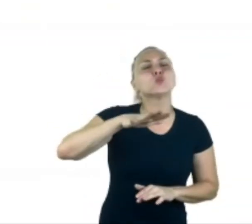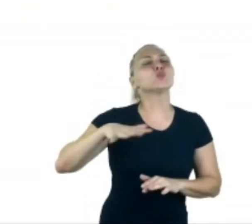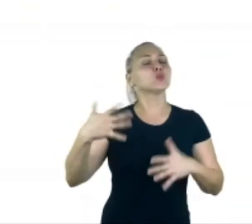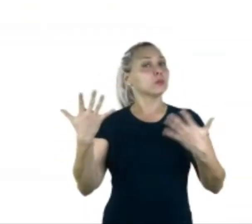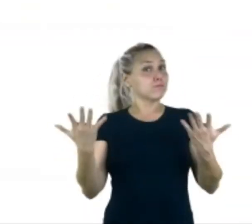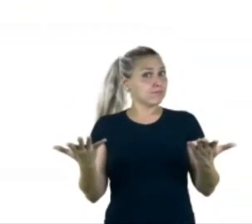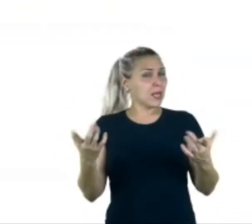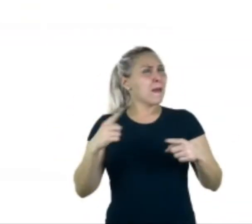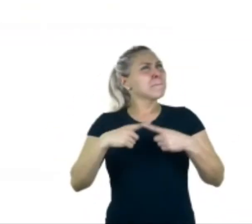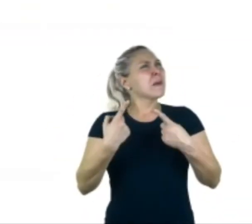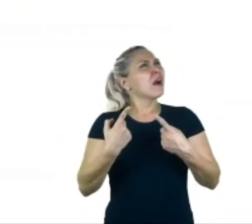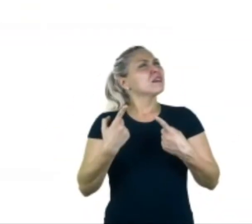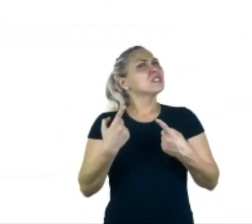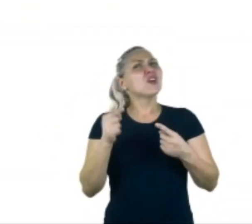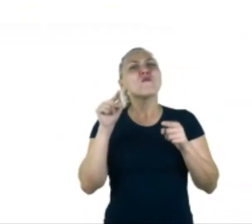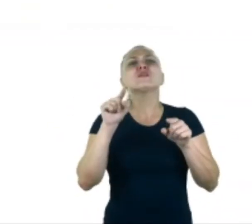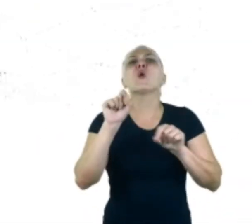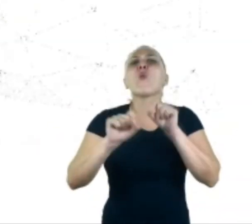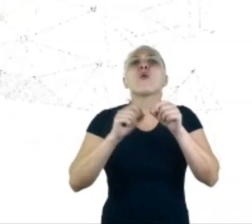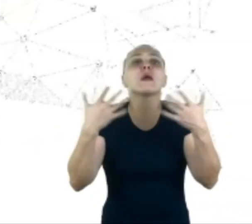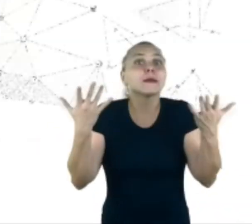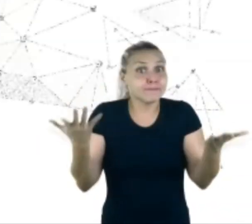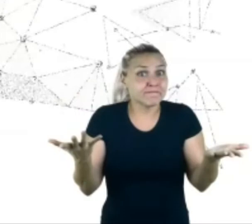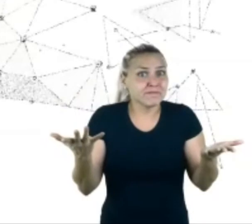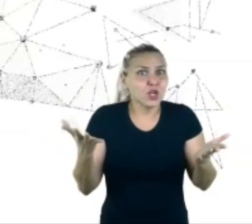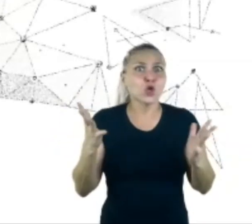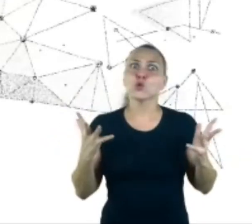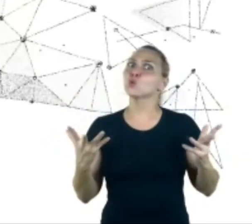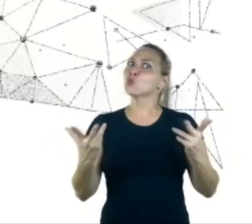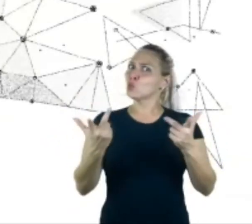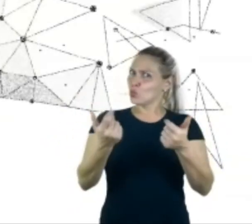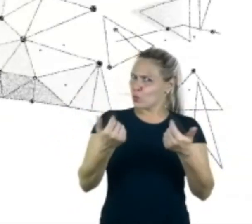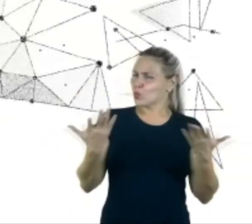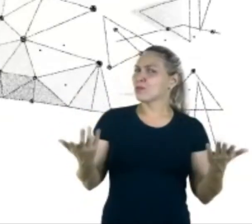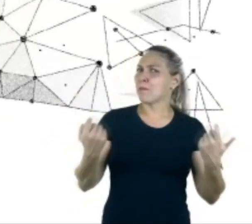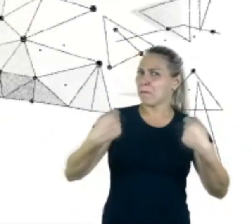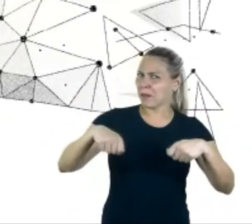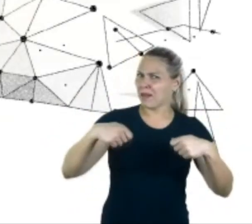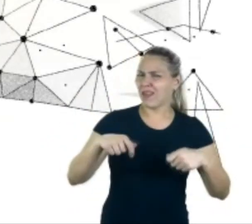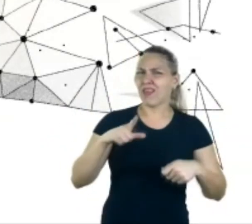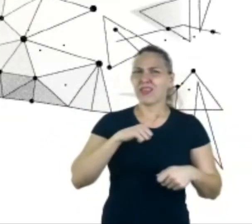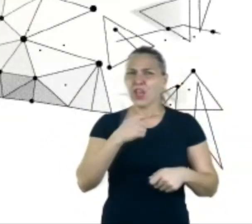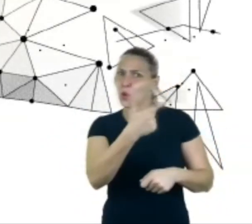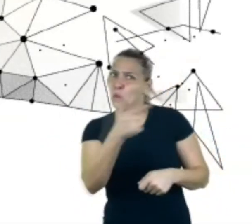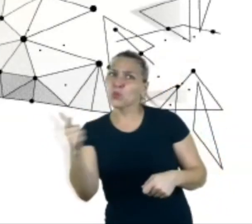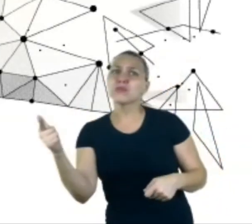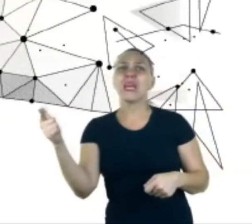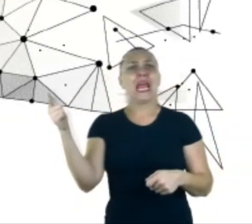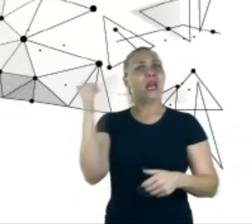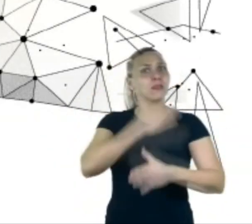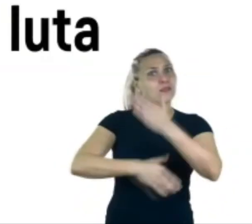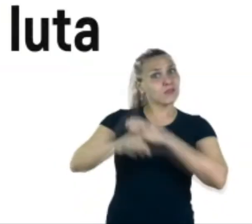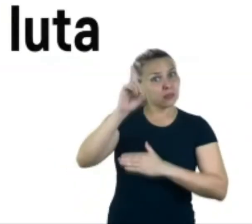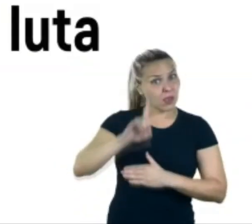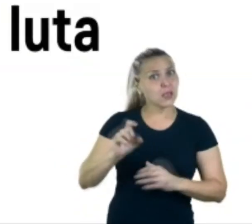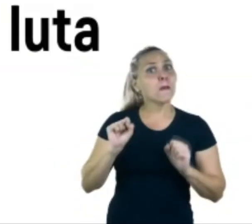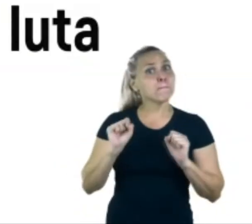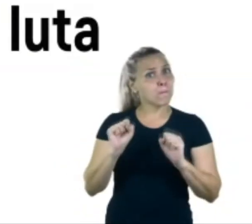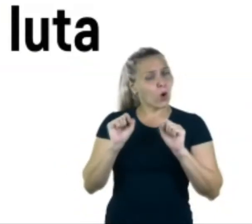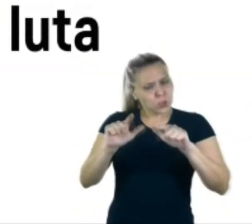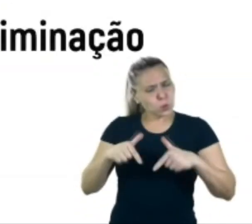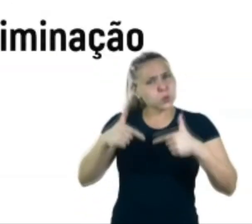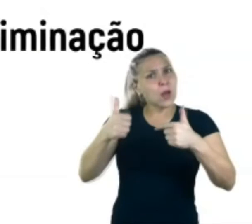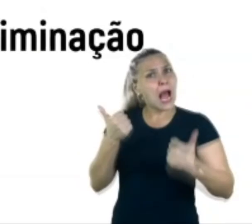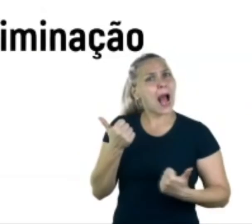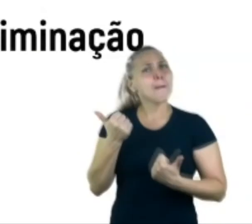Mas o que isso tem a ver com você? Tudo. Tendo ou não deficiência, você pode fazer parte dessa luta